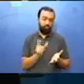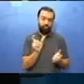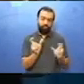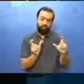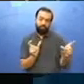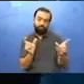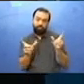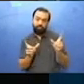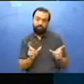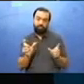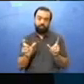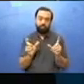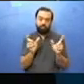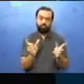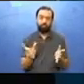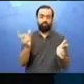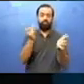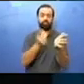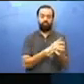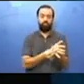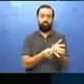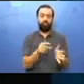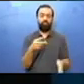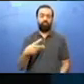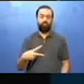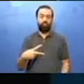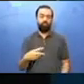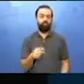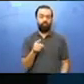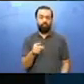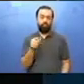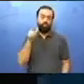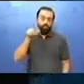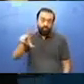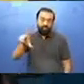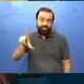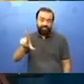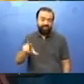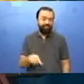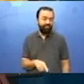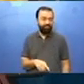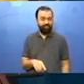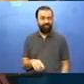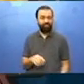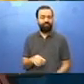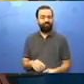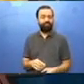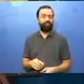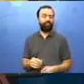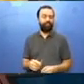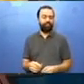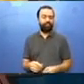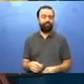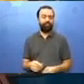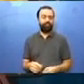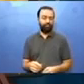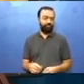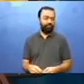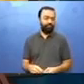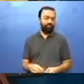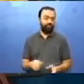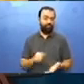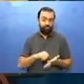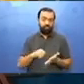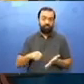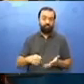palavras aqui na atividade número 2. Vocês conseguiram fazer? Muito bem. A atividade número 3 dizia o seguinte, olhem,